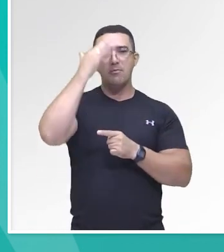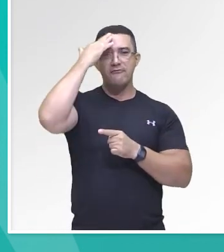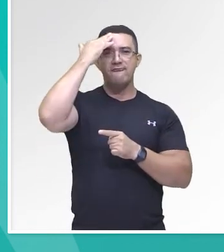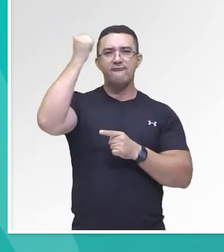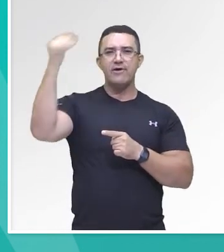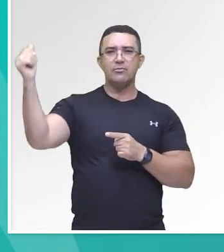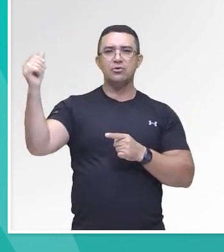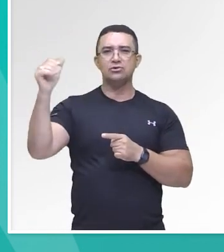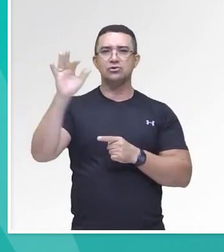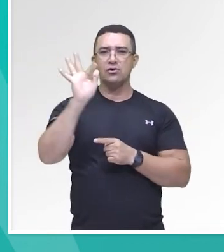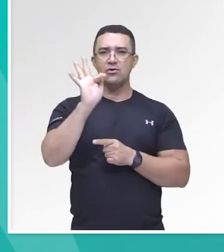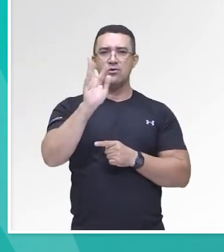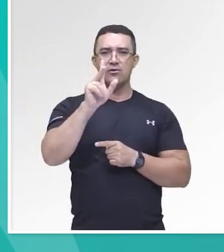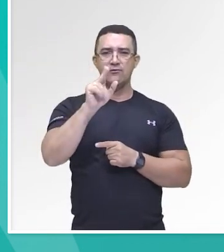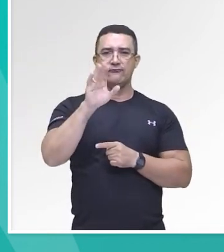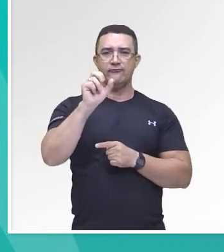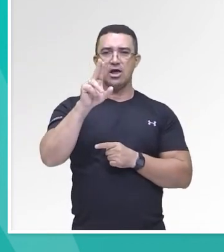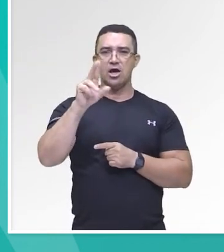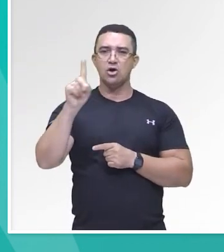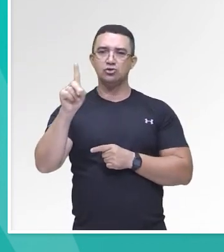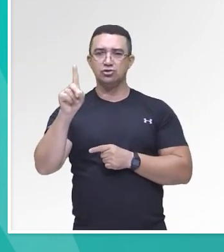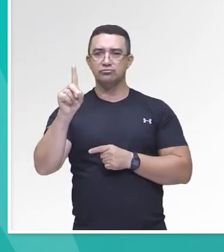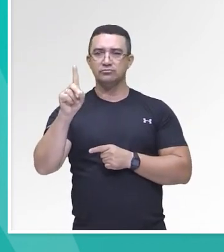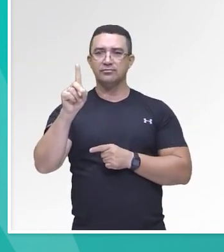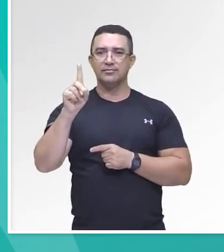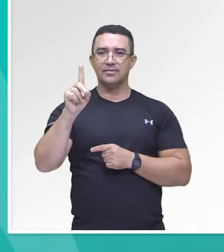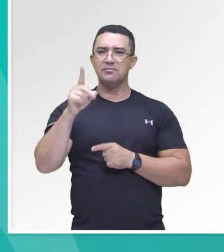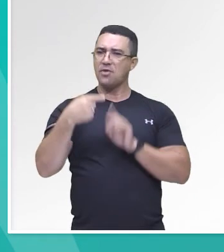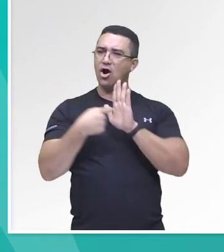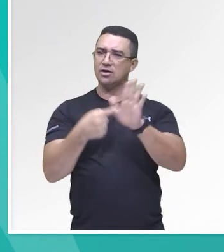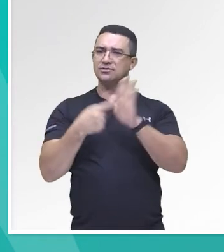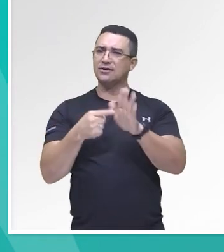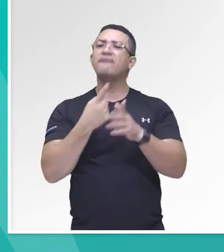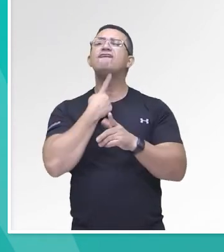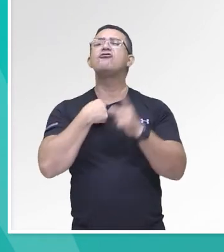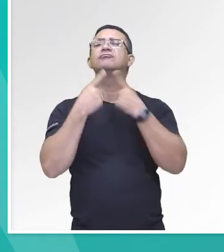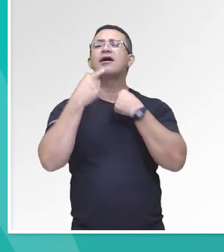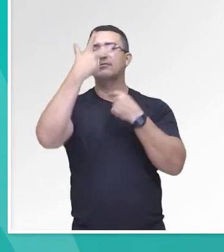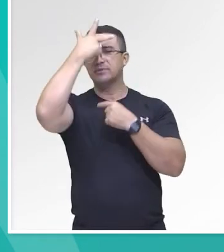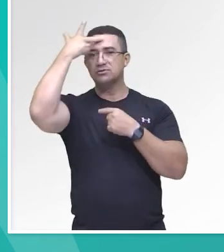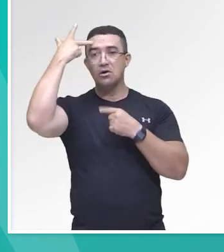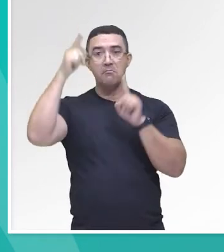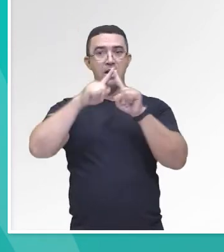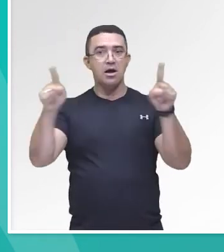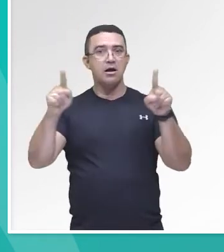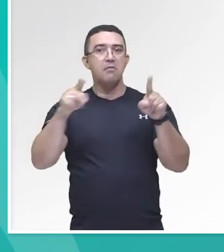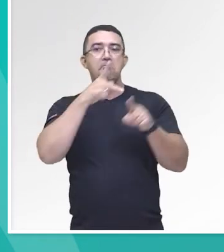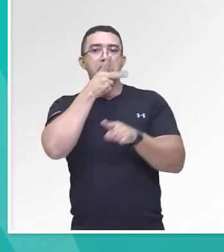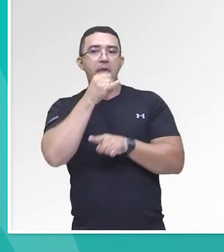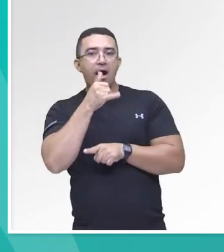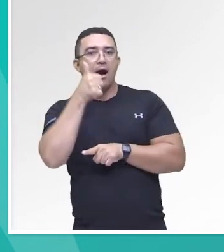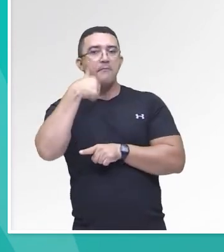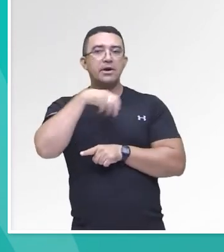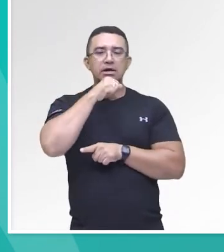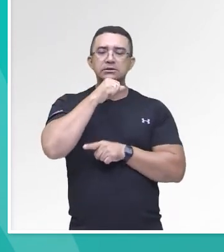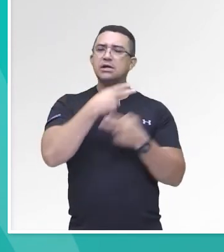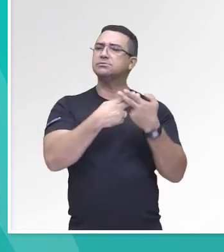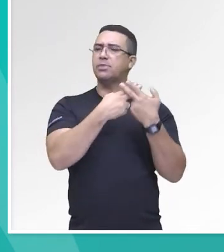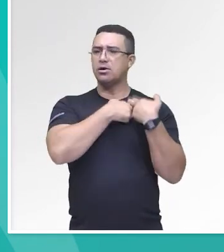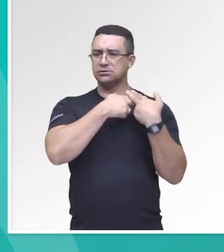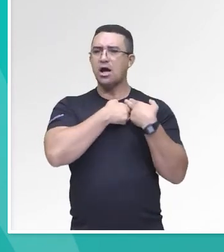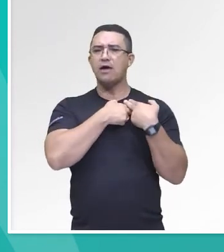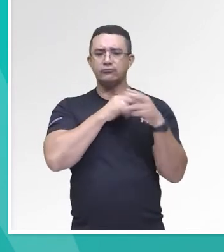desejos e impulsos do homem. Consequentemente, os pais, principais responsáveis pela educação dos filhos, devem